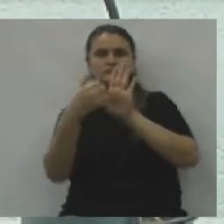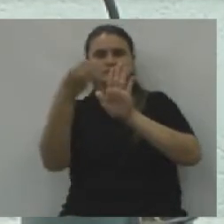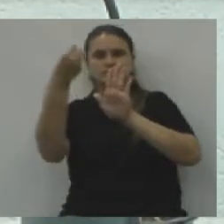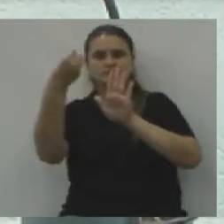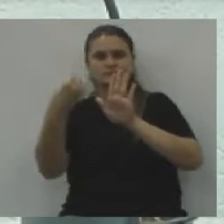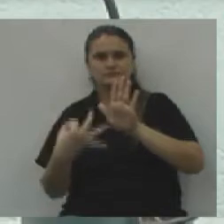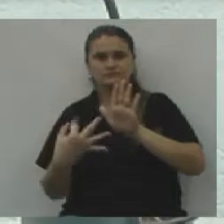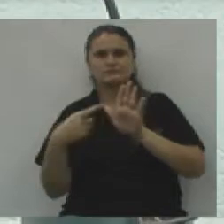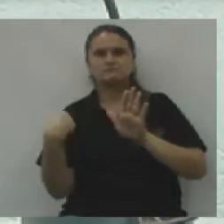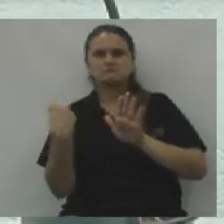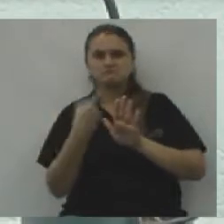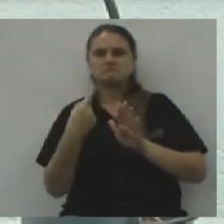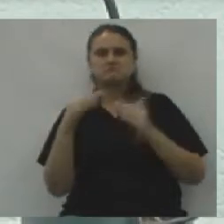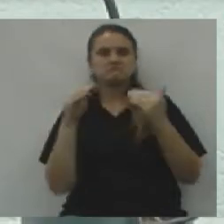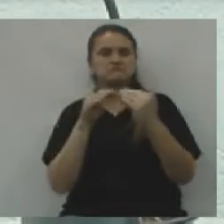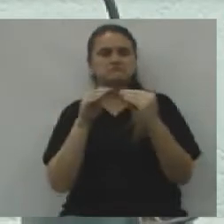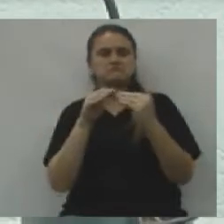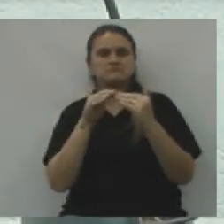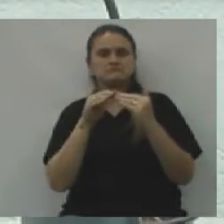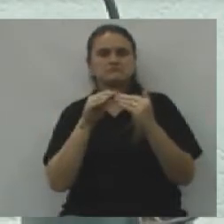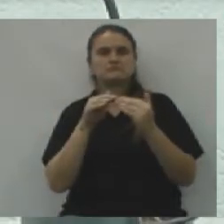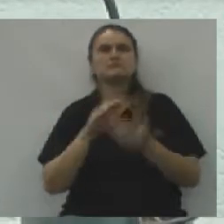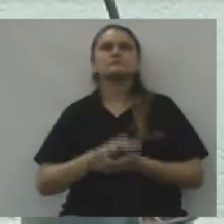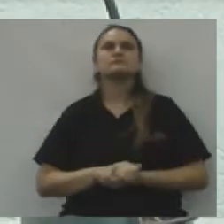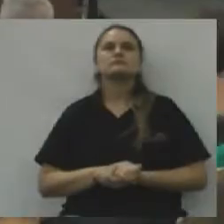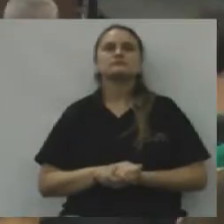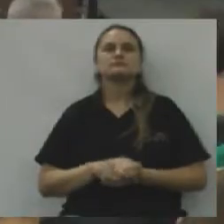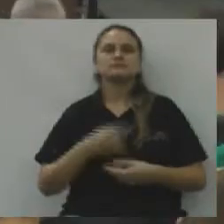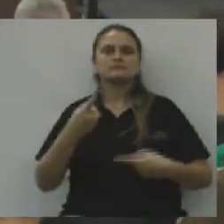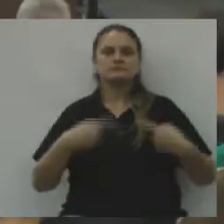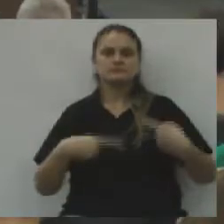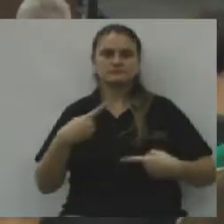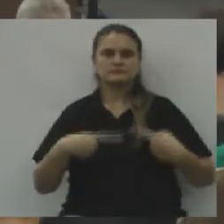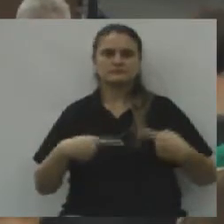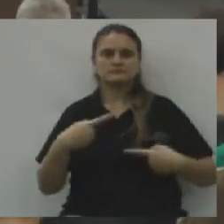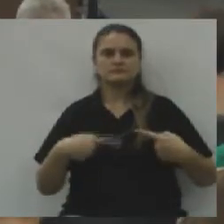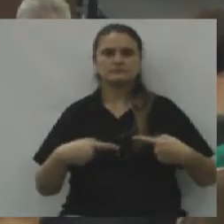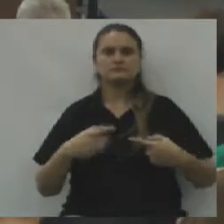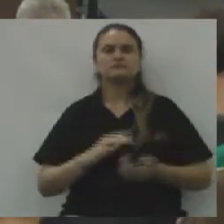e oferecemos parecer favorável. É o parecer. Em discussão.